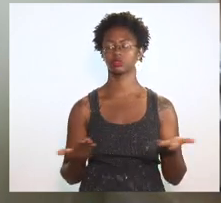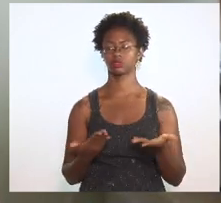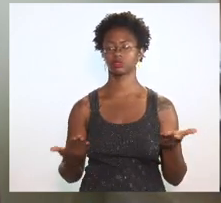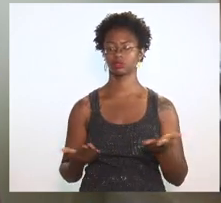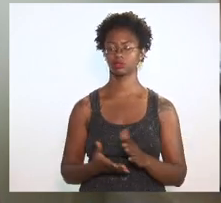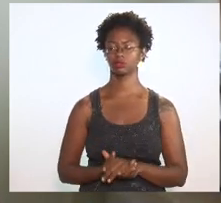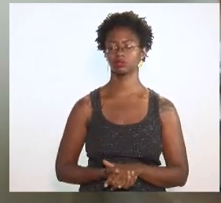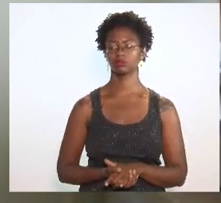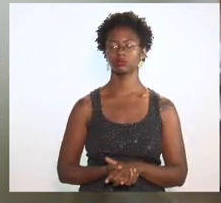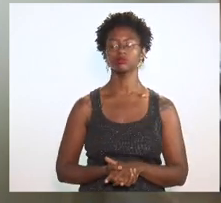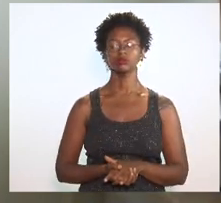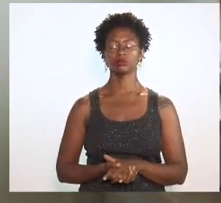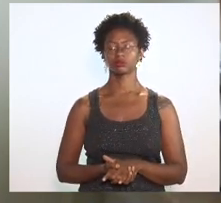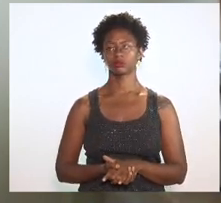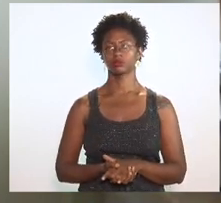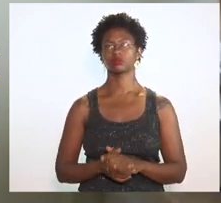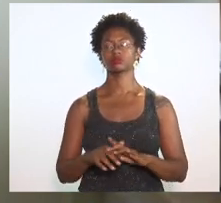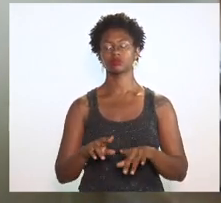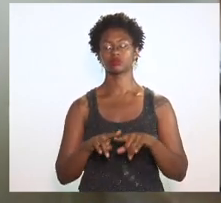porque